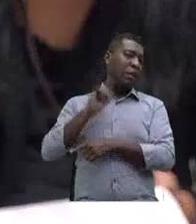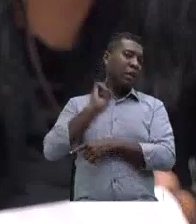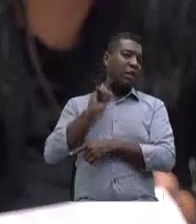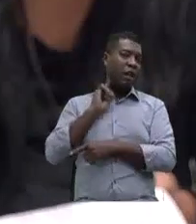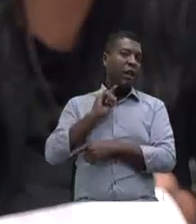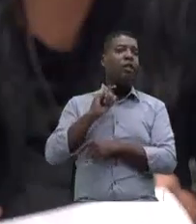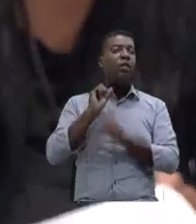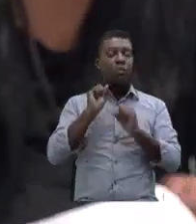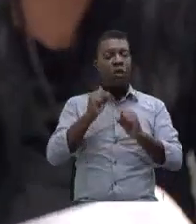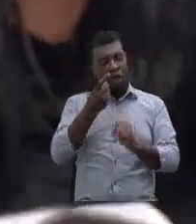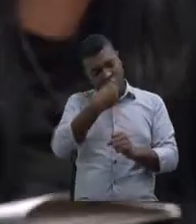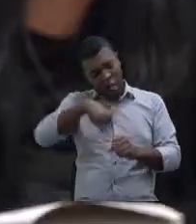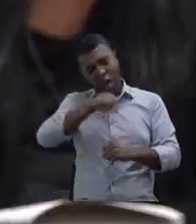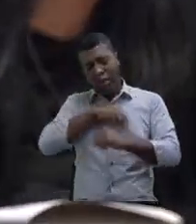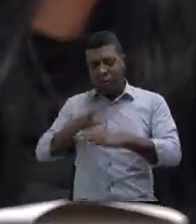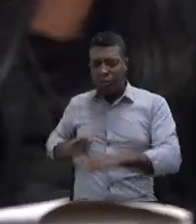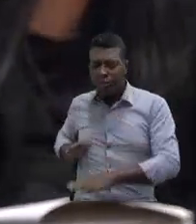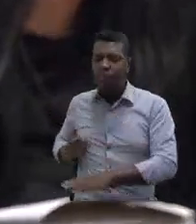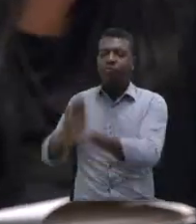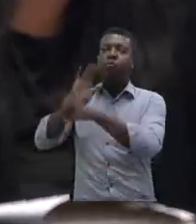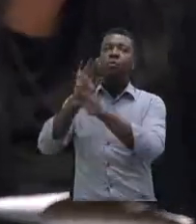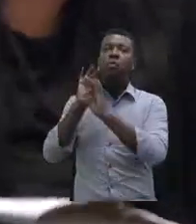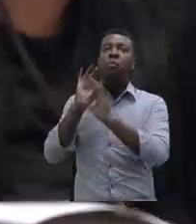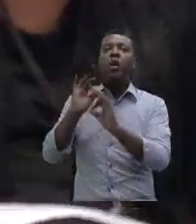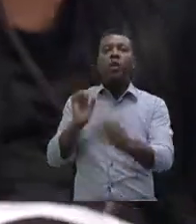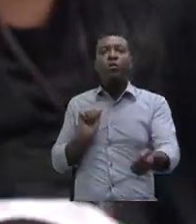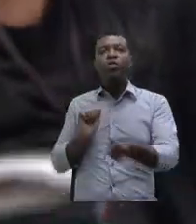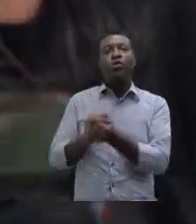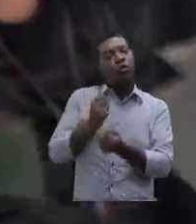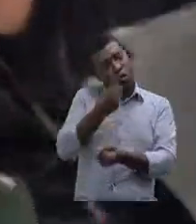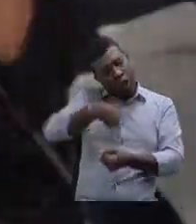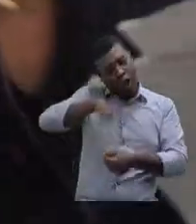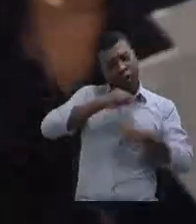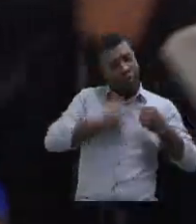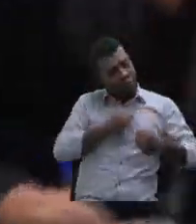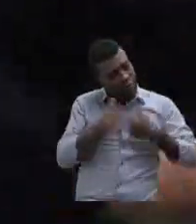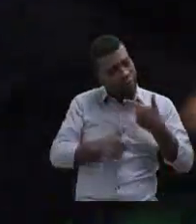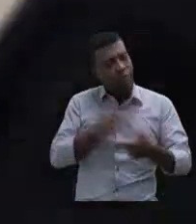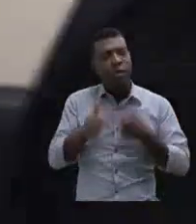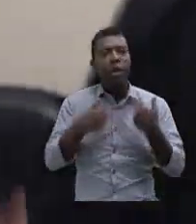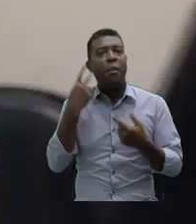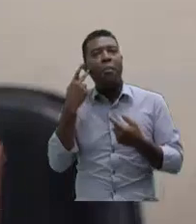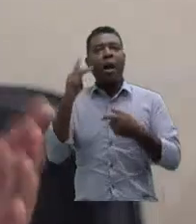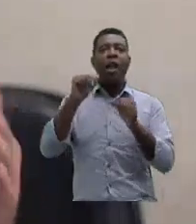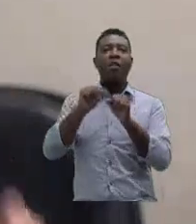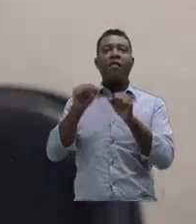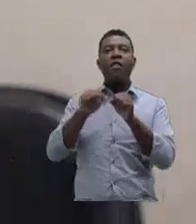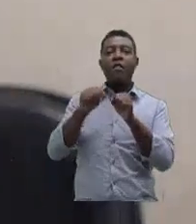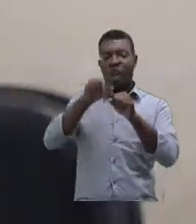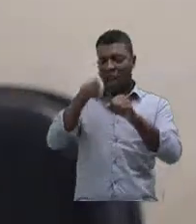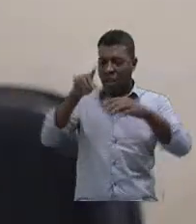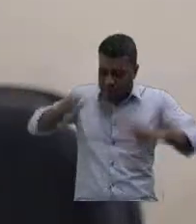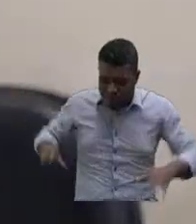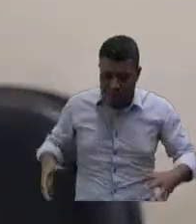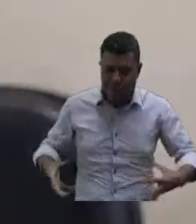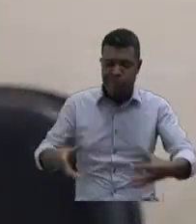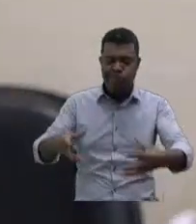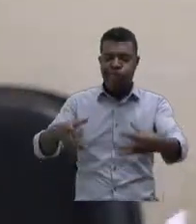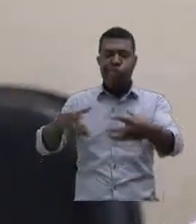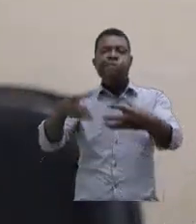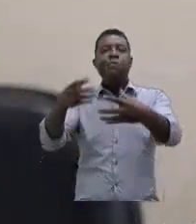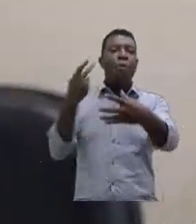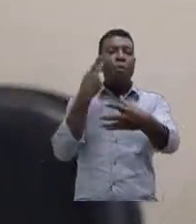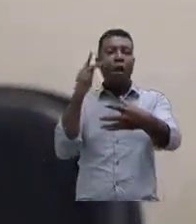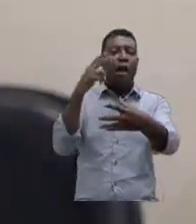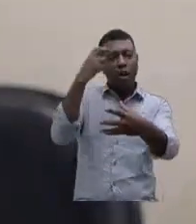for preciso, junto com o nosso mandato, para a gente também fazer coro e engrossar nossas fileiras aí para a cultura,